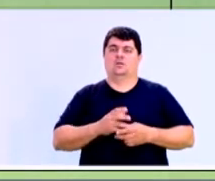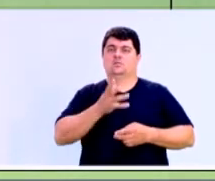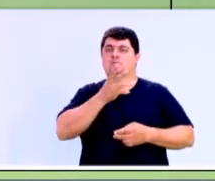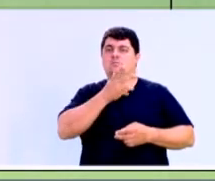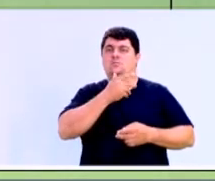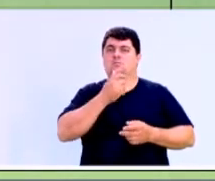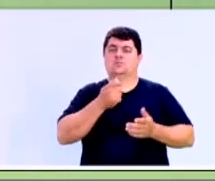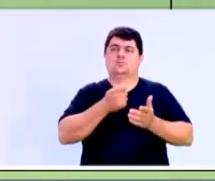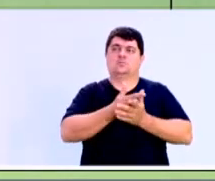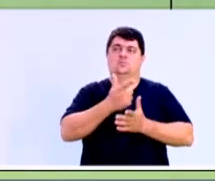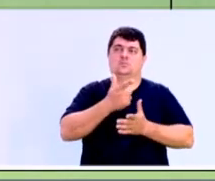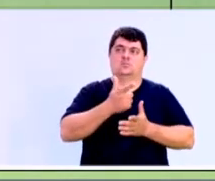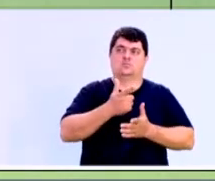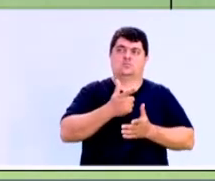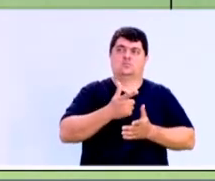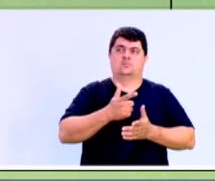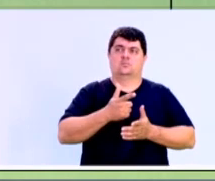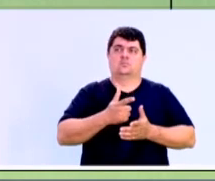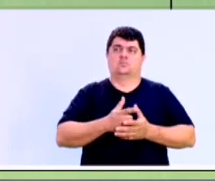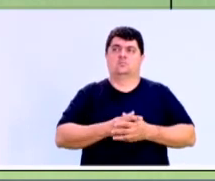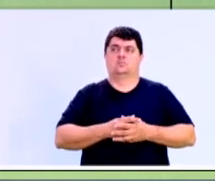para comprar,